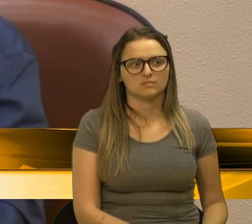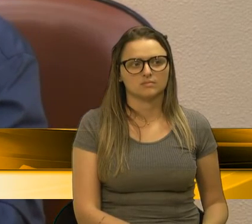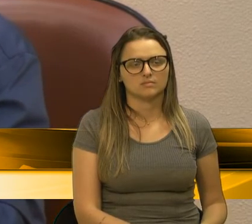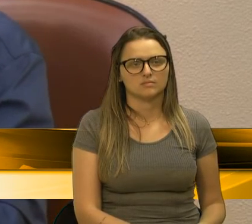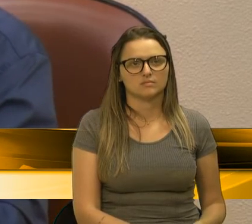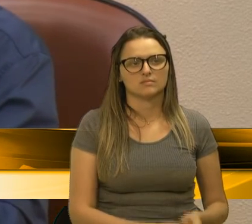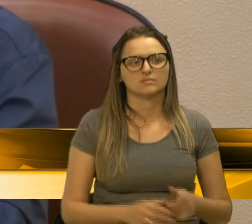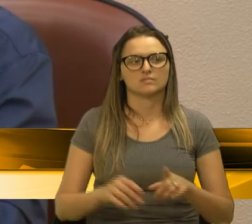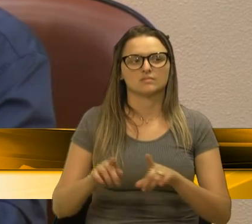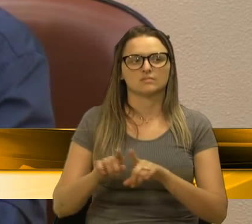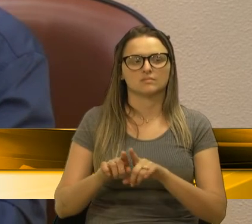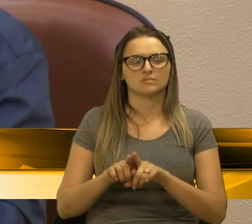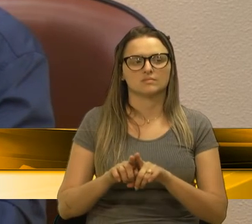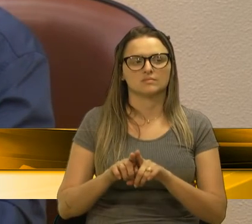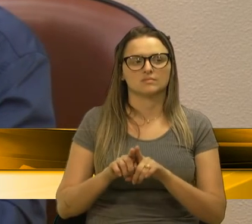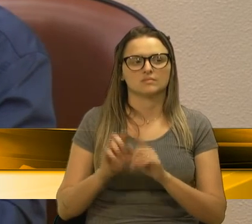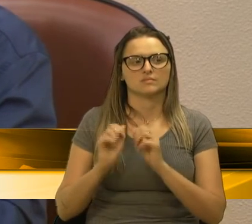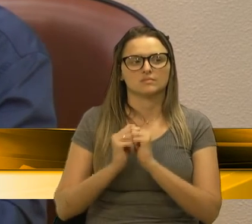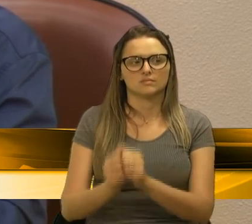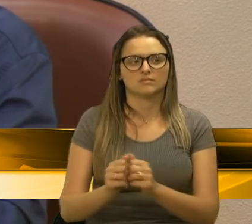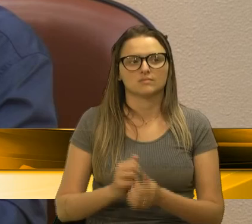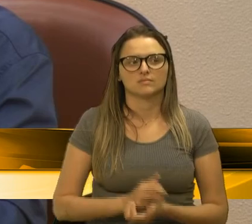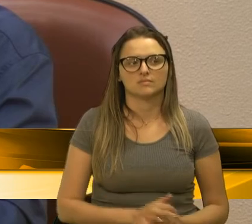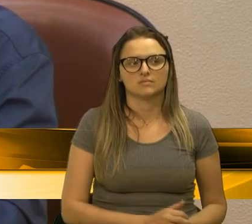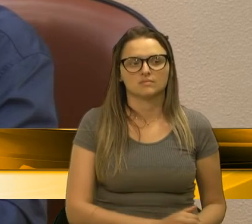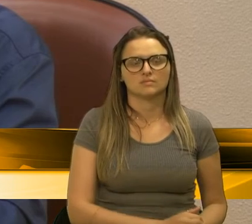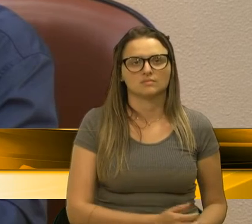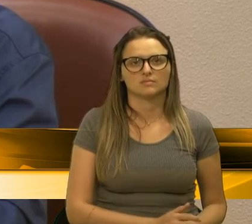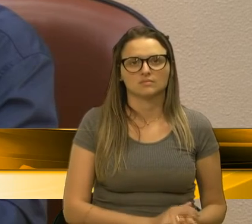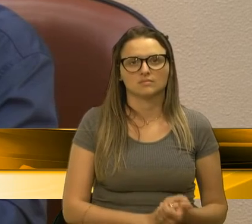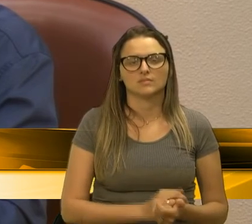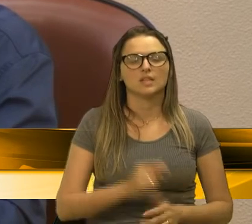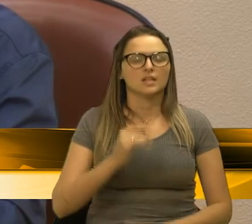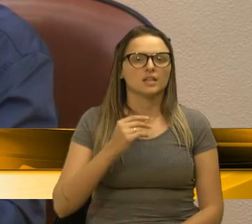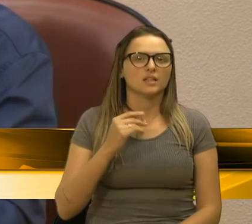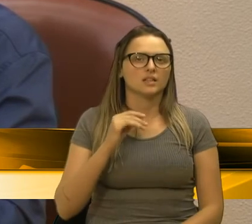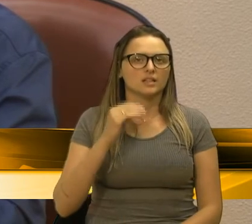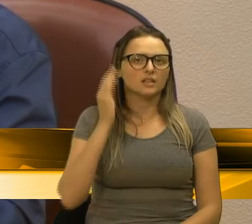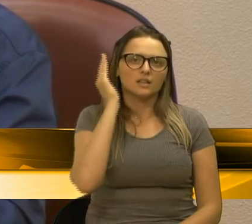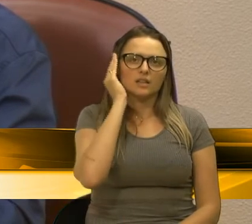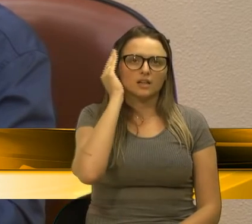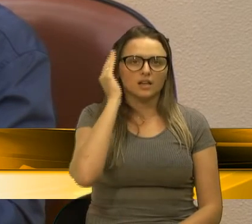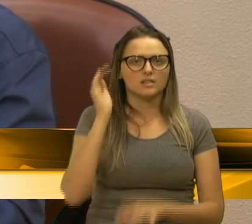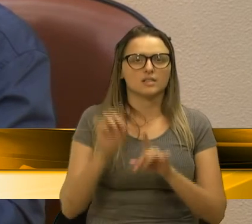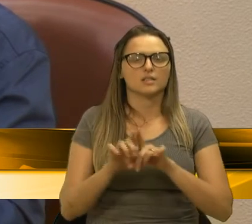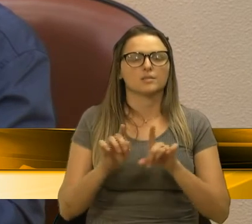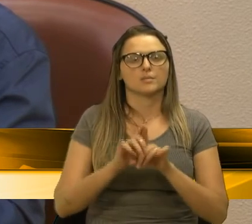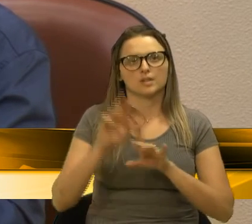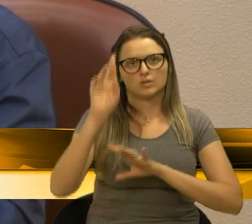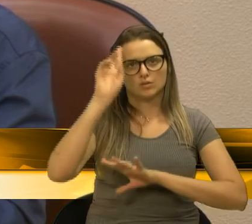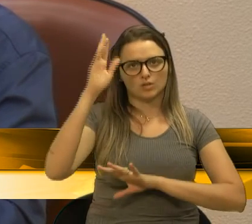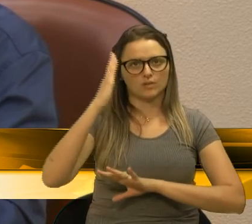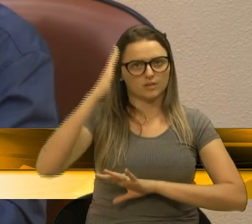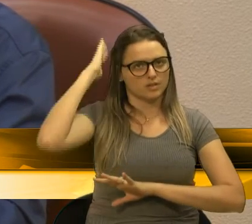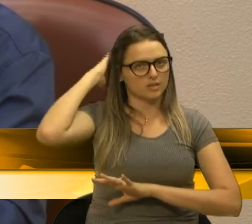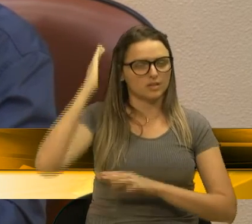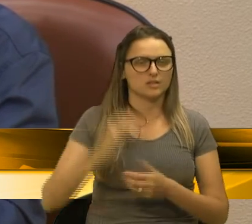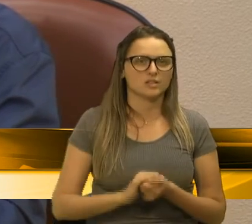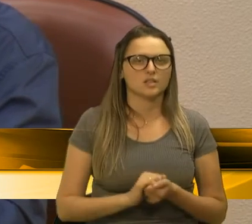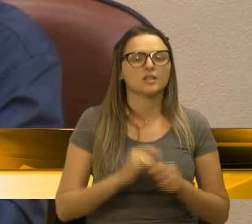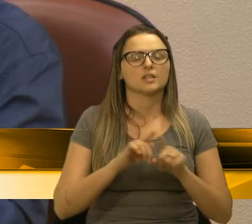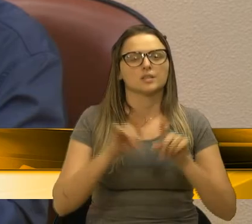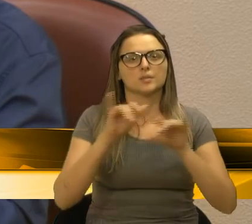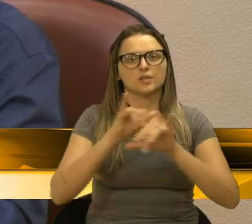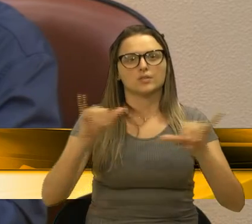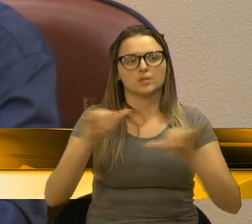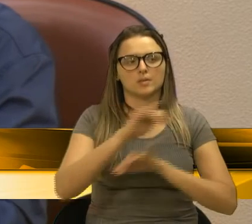Fecha aspas. Ficando assim, a senhora doutora Cássia Andréia Azevedo Cum, procuradora-geral do município, do prefeito municipal Daniel Antônio Guerra,